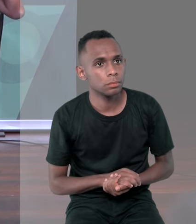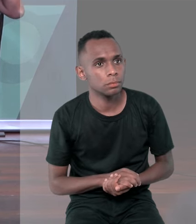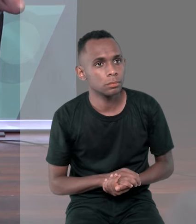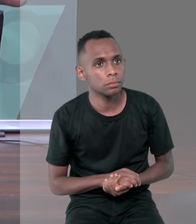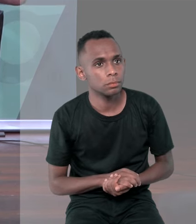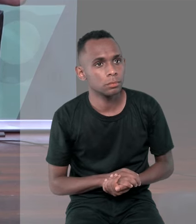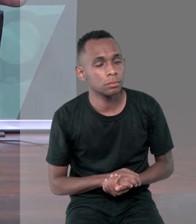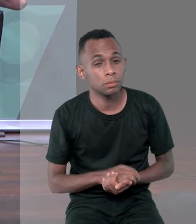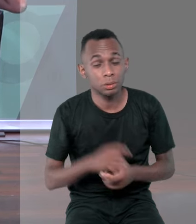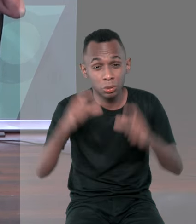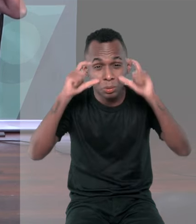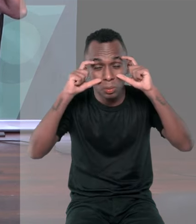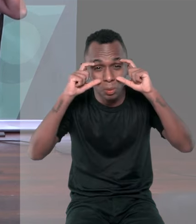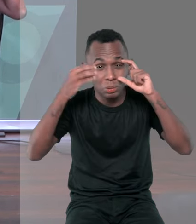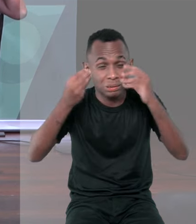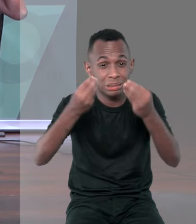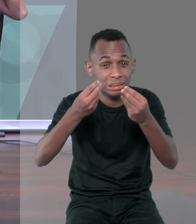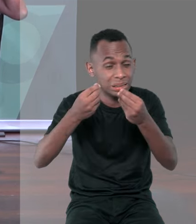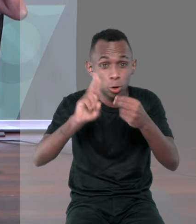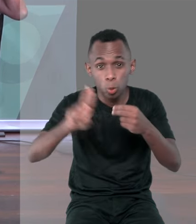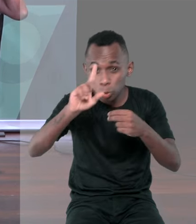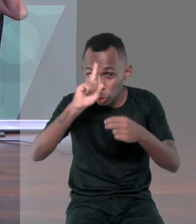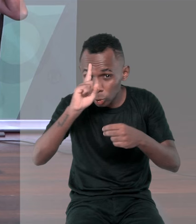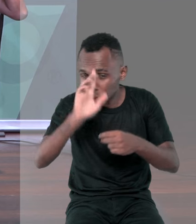Gente, é que esse óculos aqui não é o óculos que eu costumo usar.